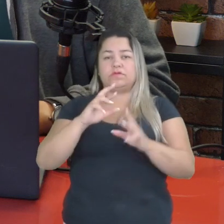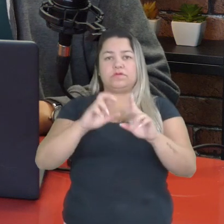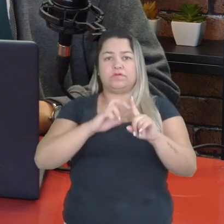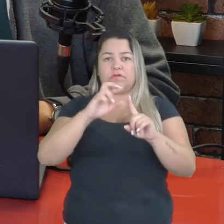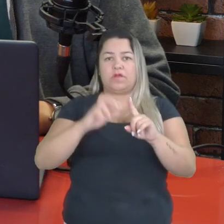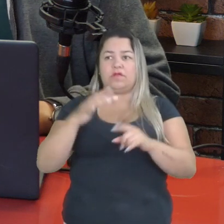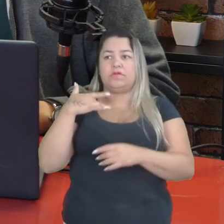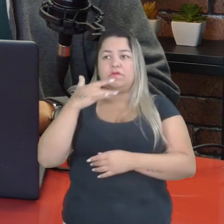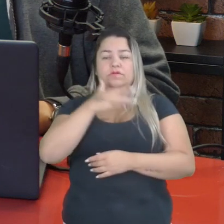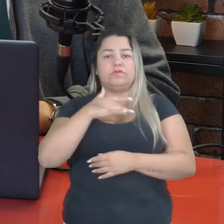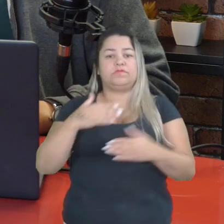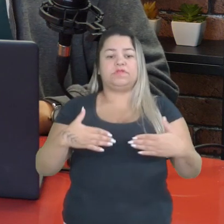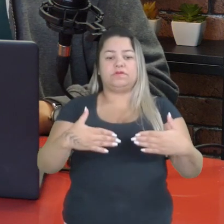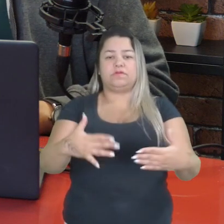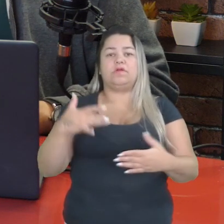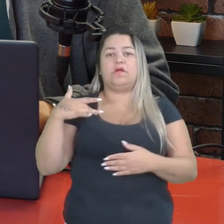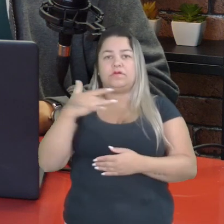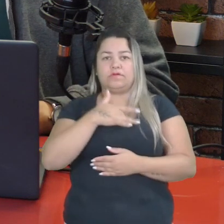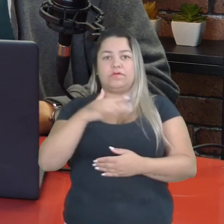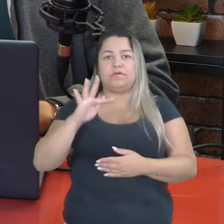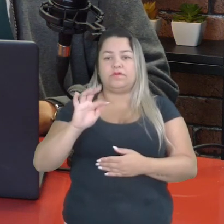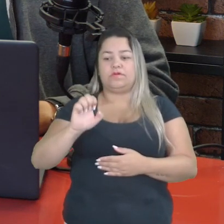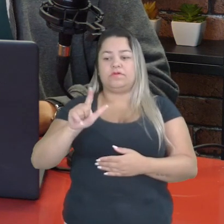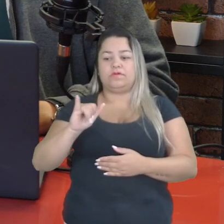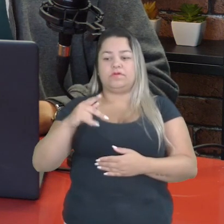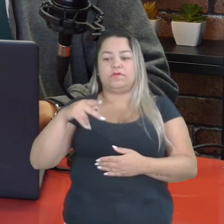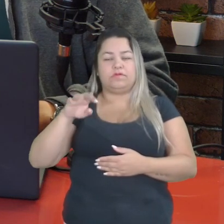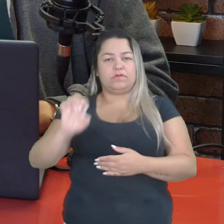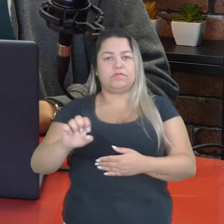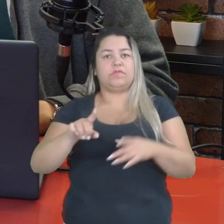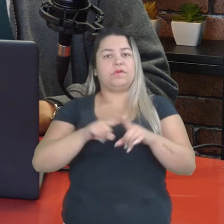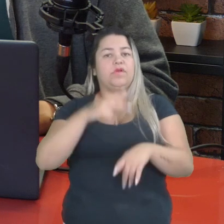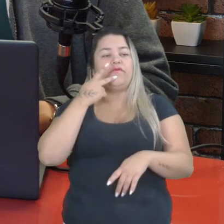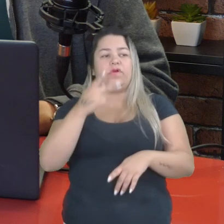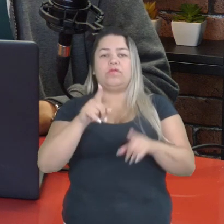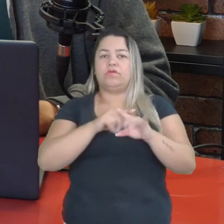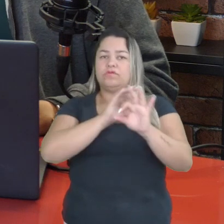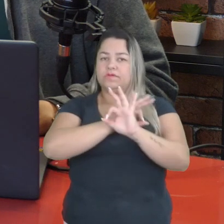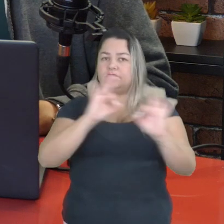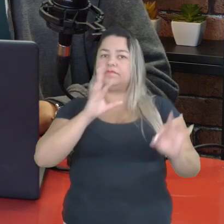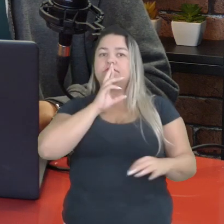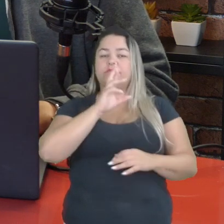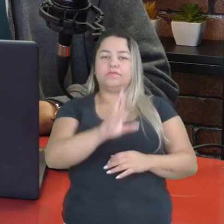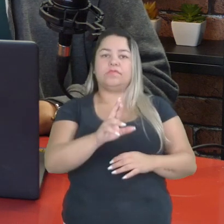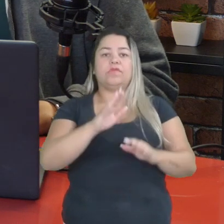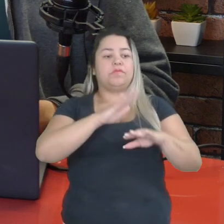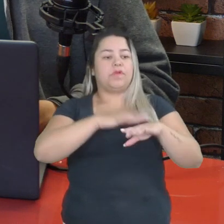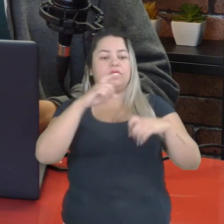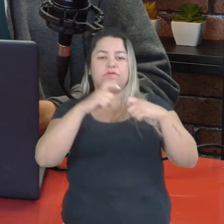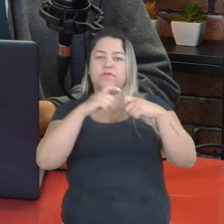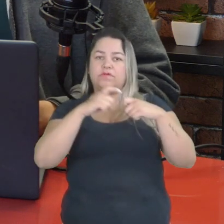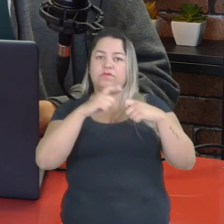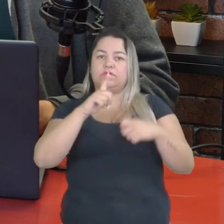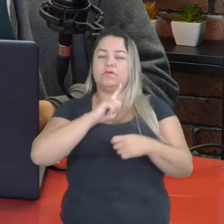secretário de Atenção Primária à Saúde do Ministério da Saúde, Felipe Proenço. Ele abordou os ótimos resultados que o programa